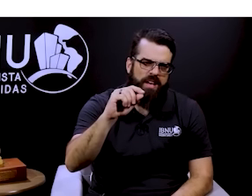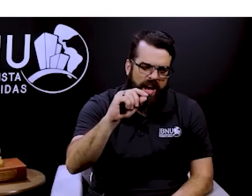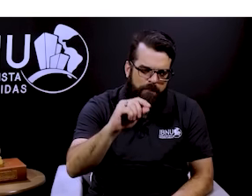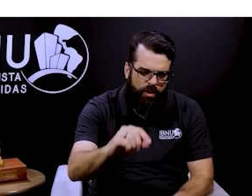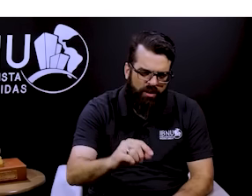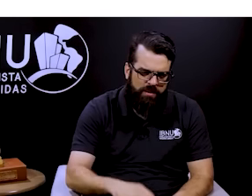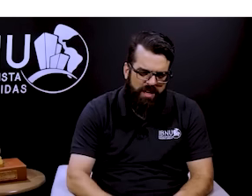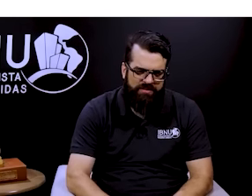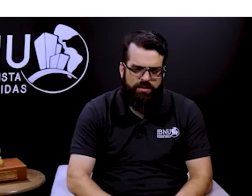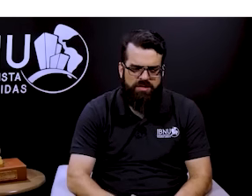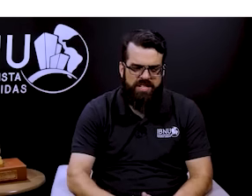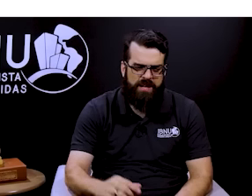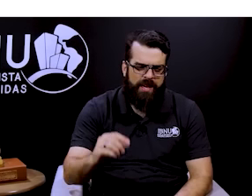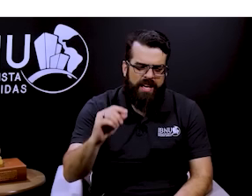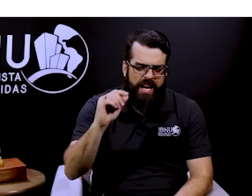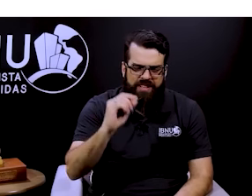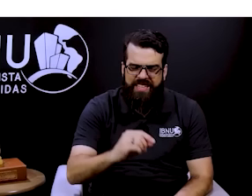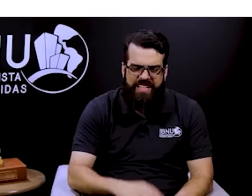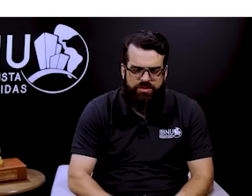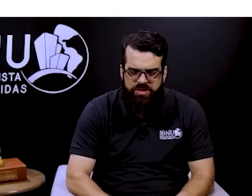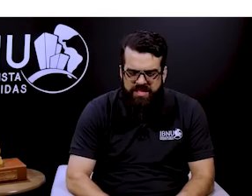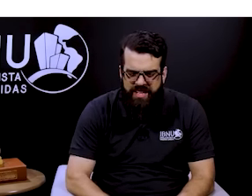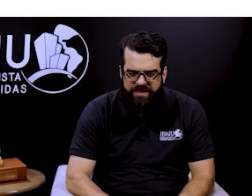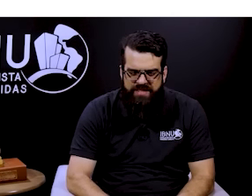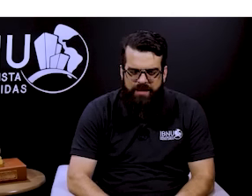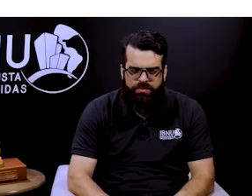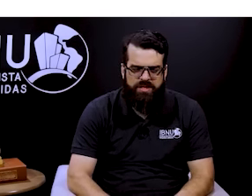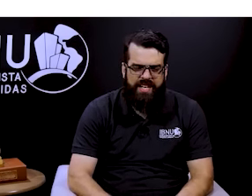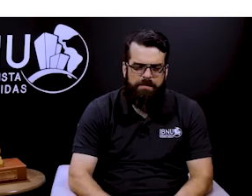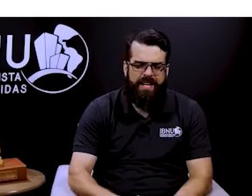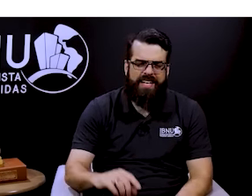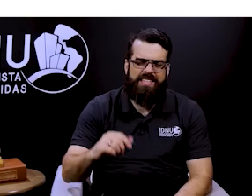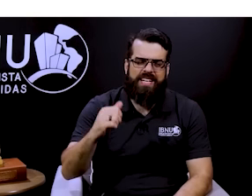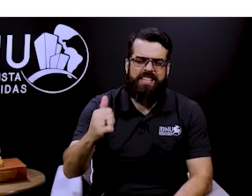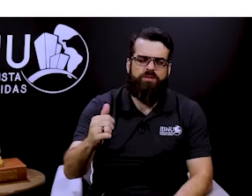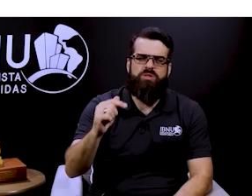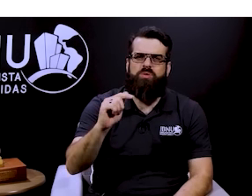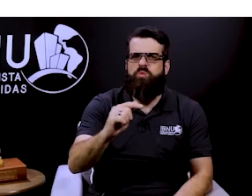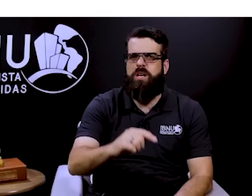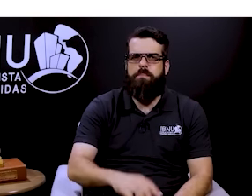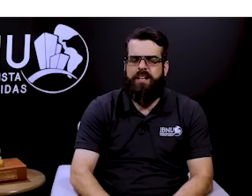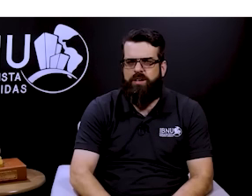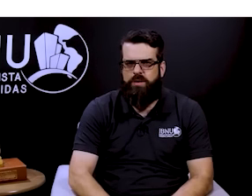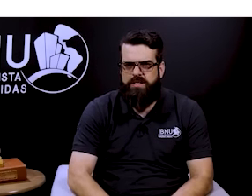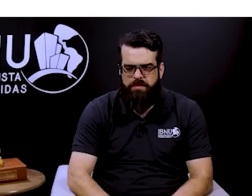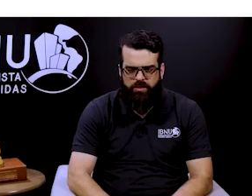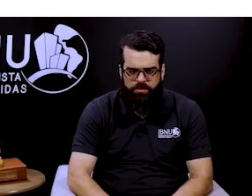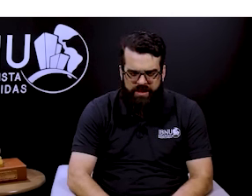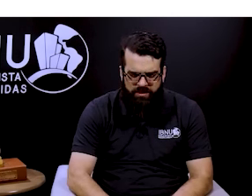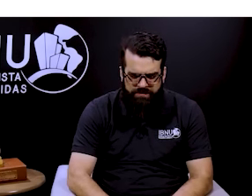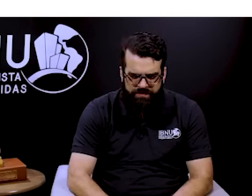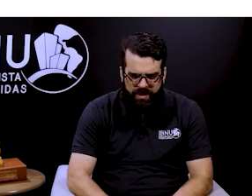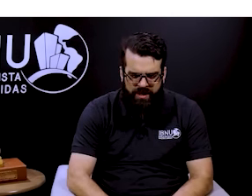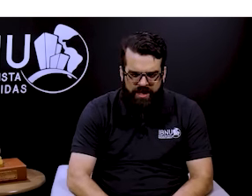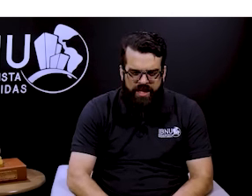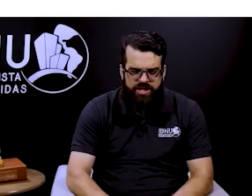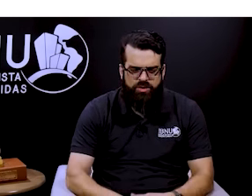Deus aprova em minha vida? Ou seja, a verdadeira justiça ela deve ser buscada para agradar a Deus e nunca para reconhecimento